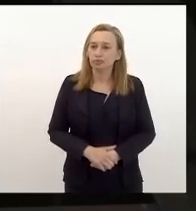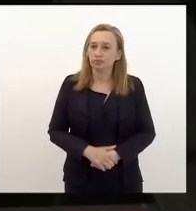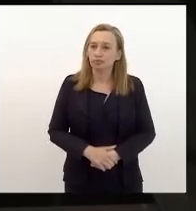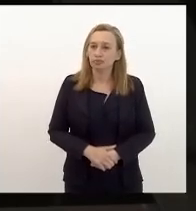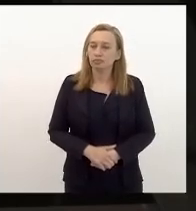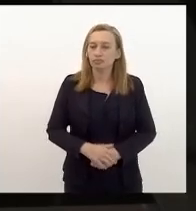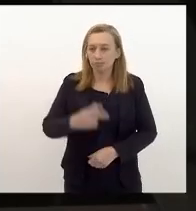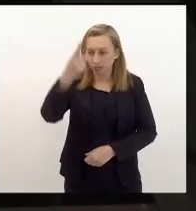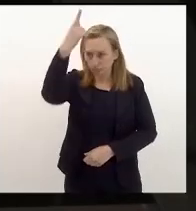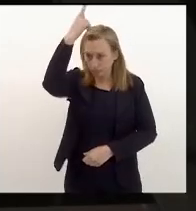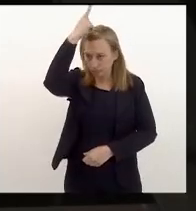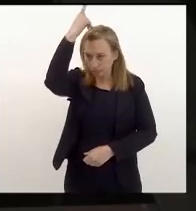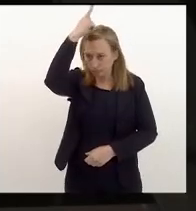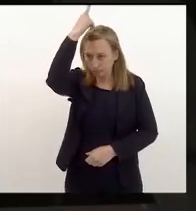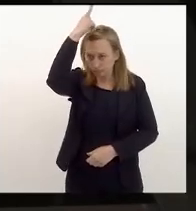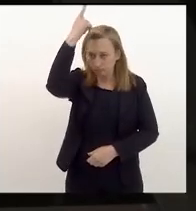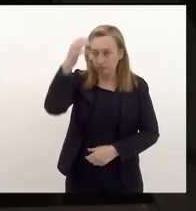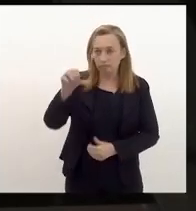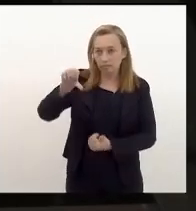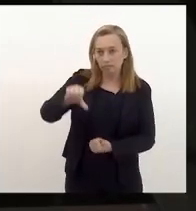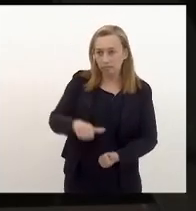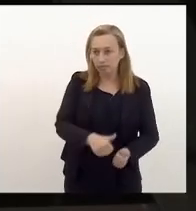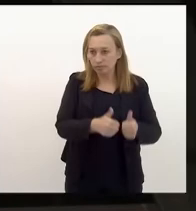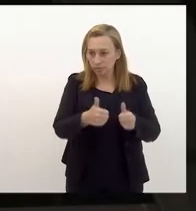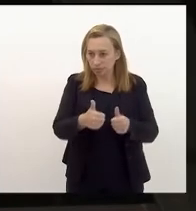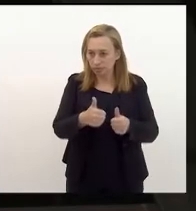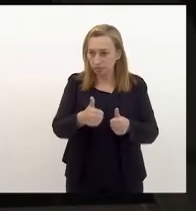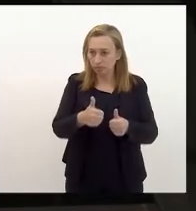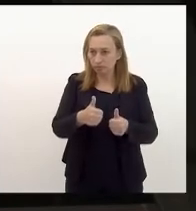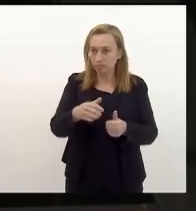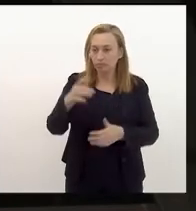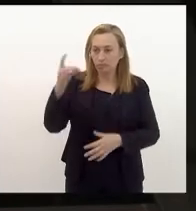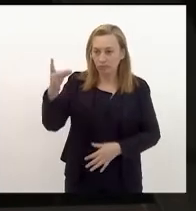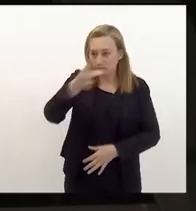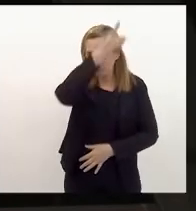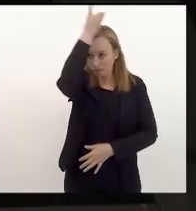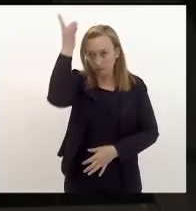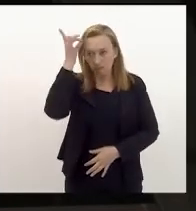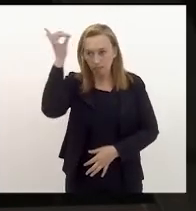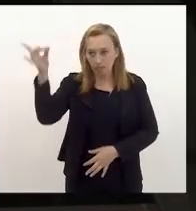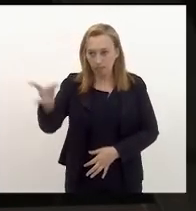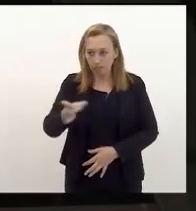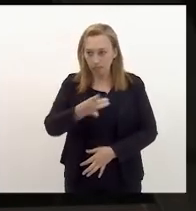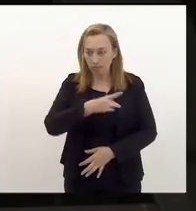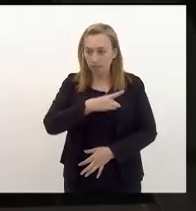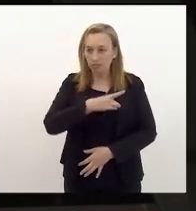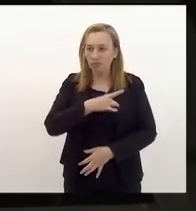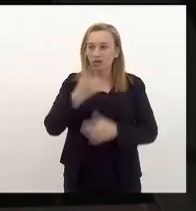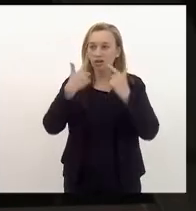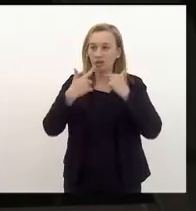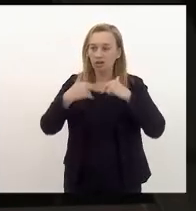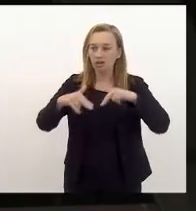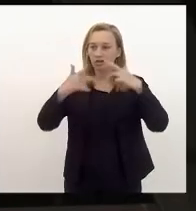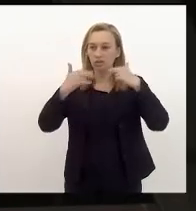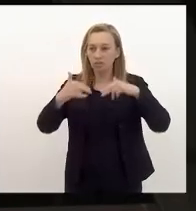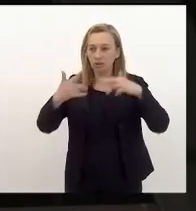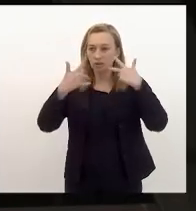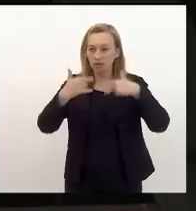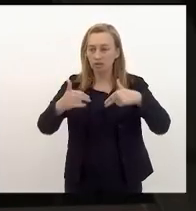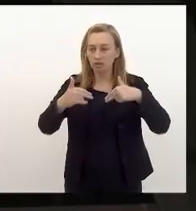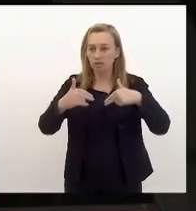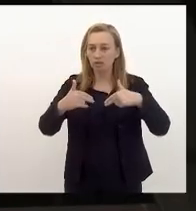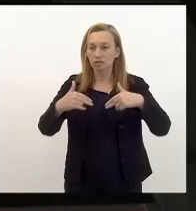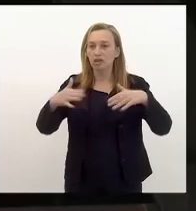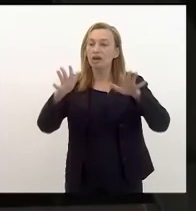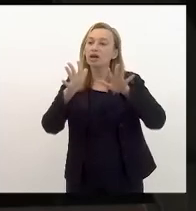Os pentecostais se consideram batizados com o Espírito Santo quando eles falam em línguas estranhas, conforme o